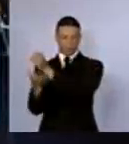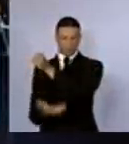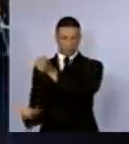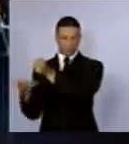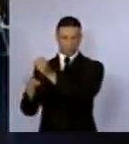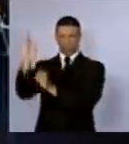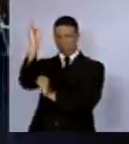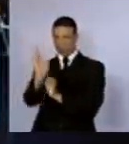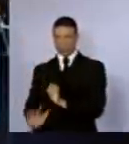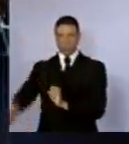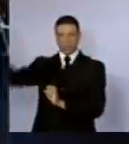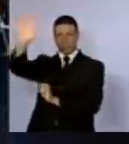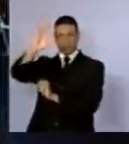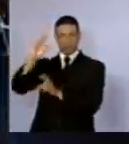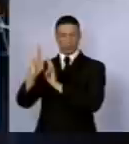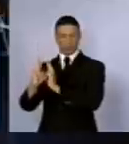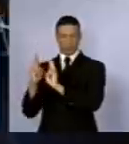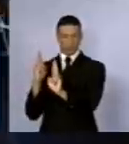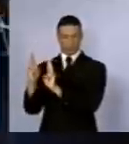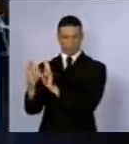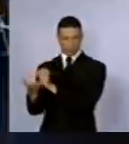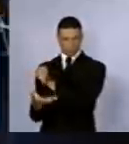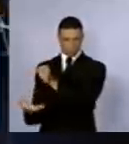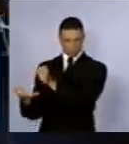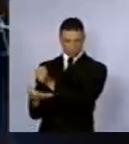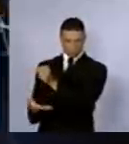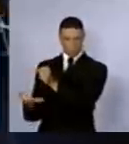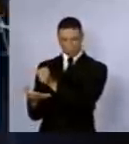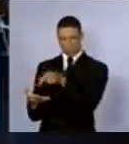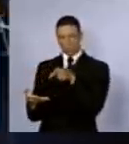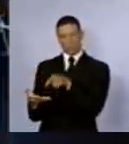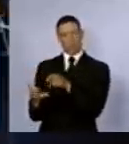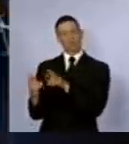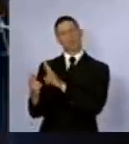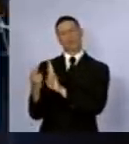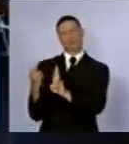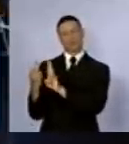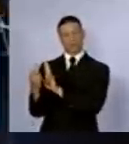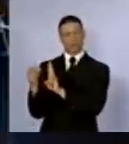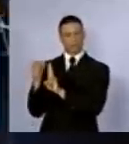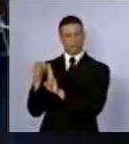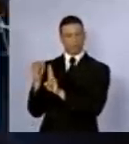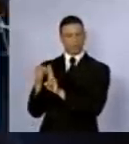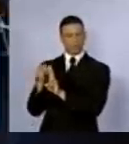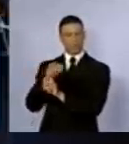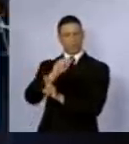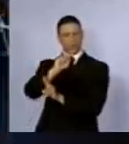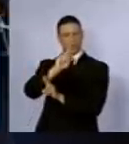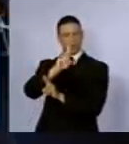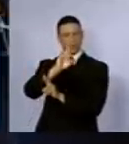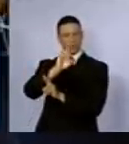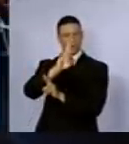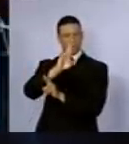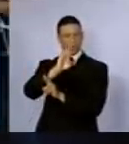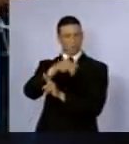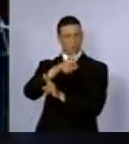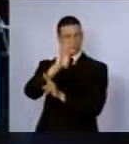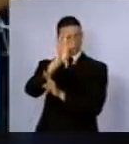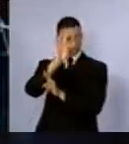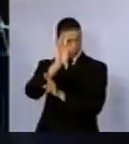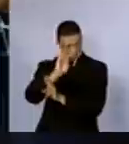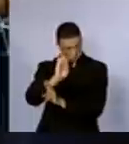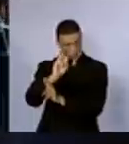maior preocupação nessa época era com a rede básica nacional, e que ela estava toda aderente aos limites que foram definidos ou que